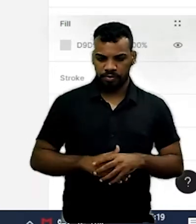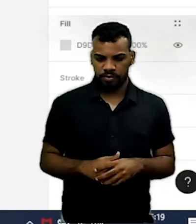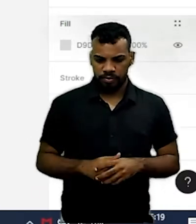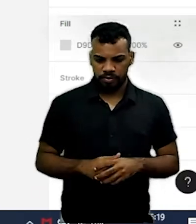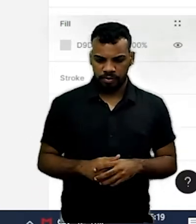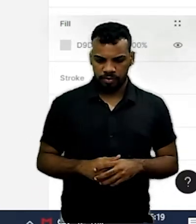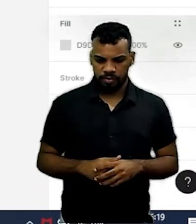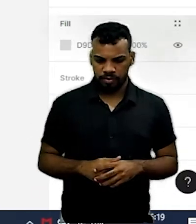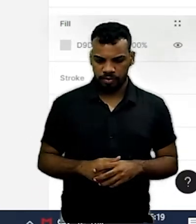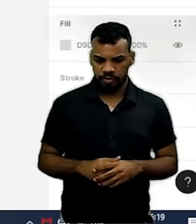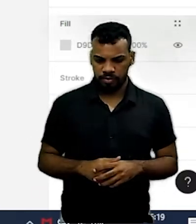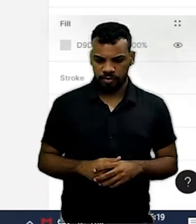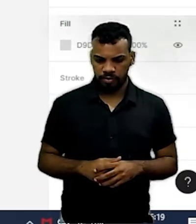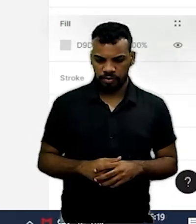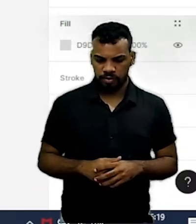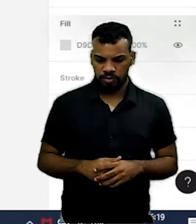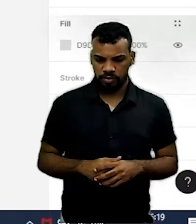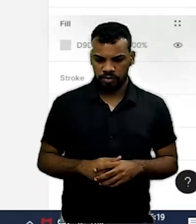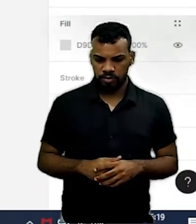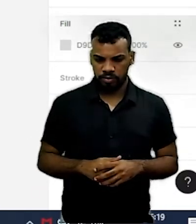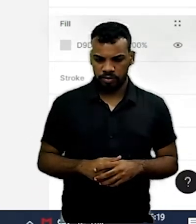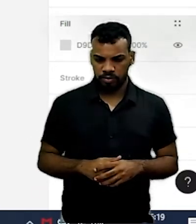do meu count, certo?